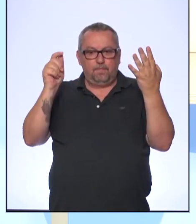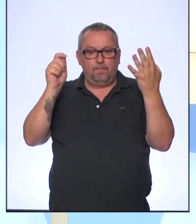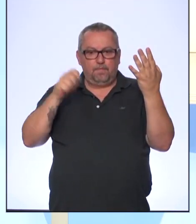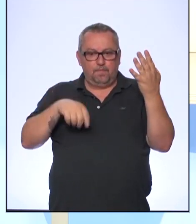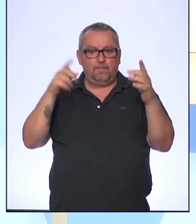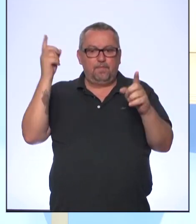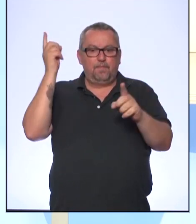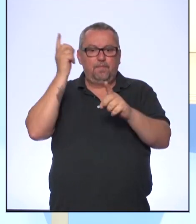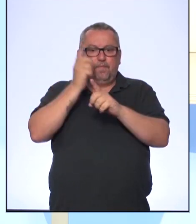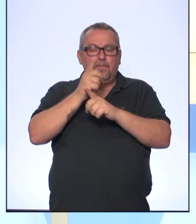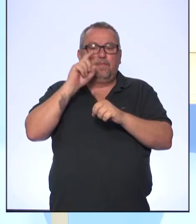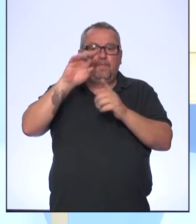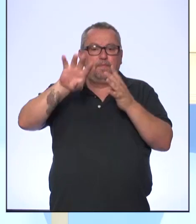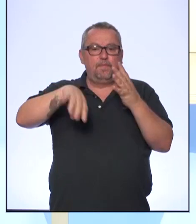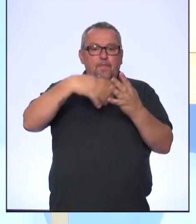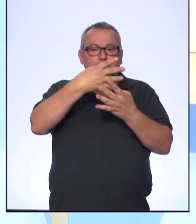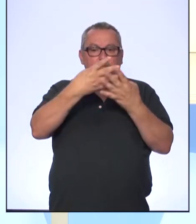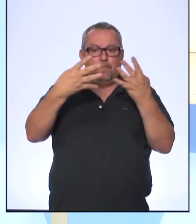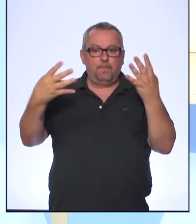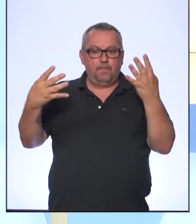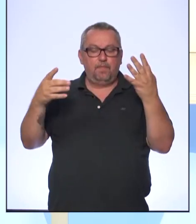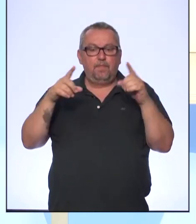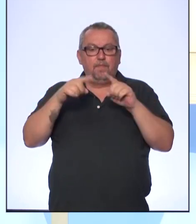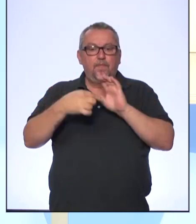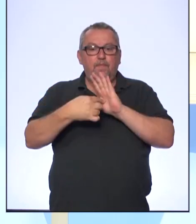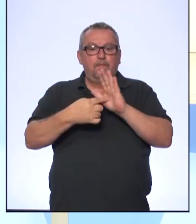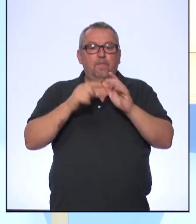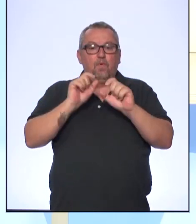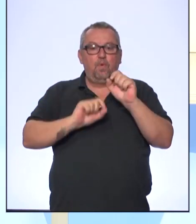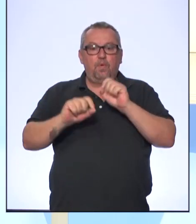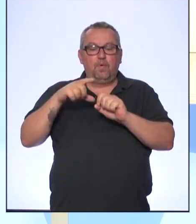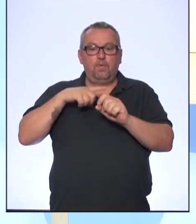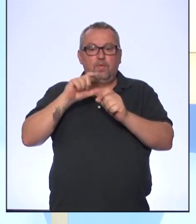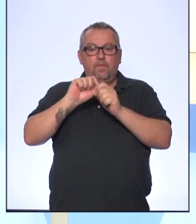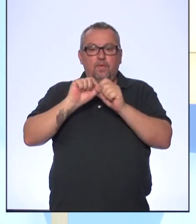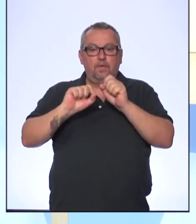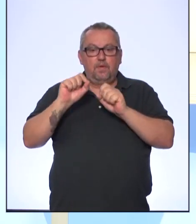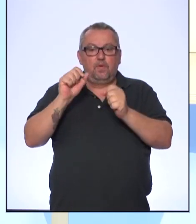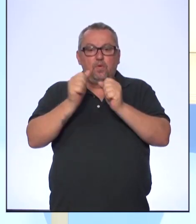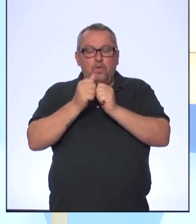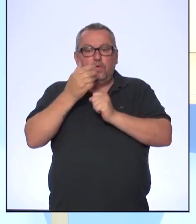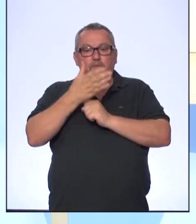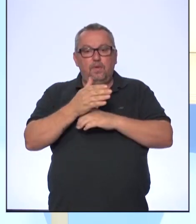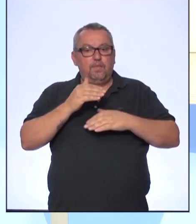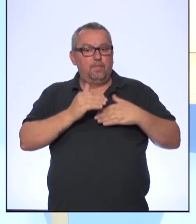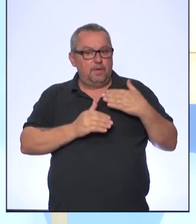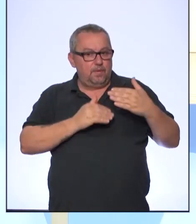identificar que essa planilha eletrônica que vai aparecer aí para vocês, eu estou construindo com vocês, eu vou fazer um passo a